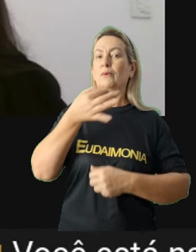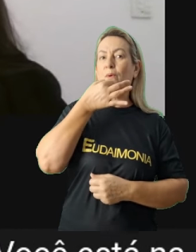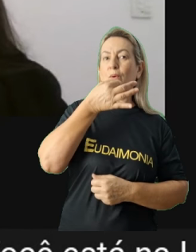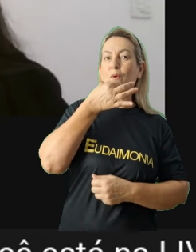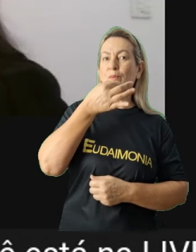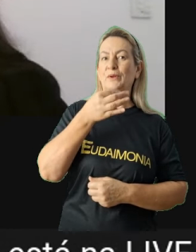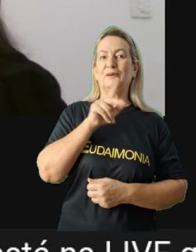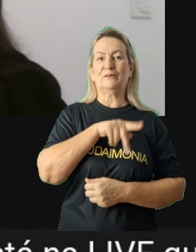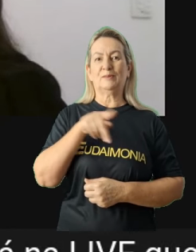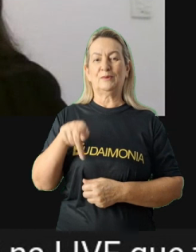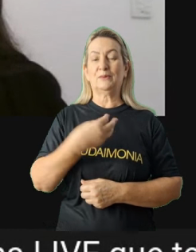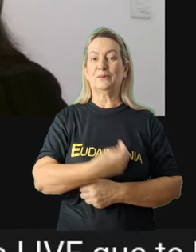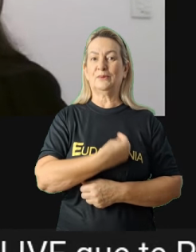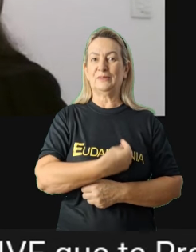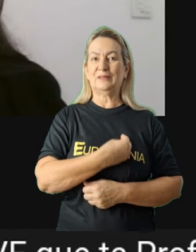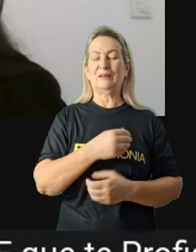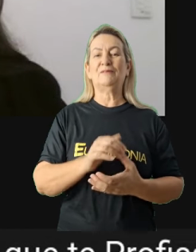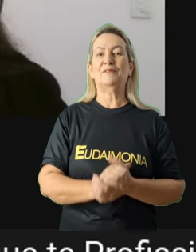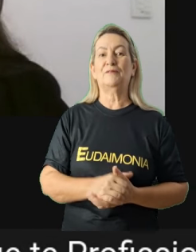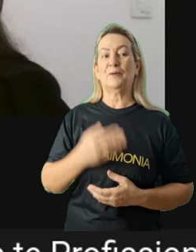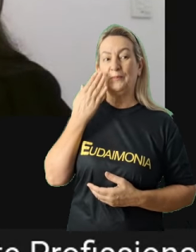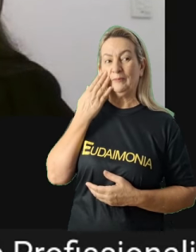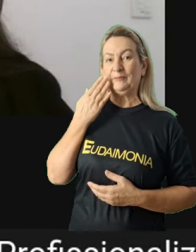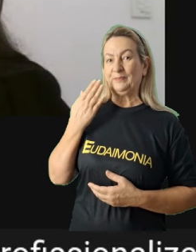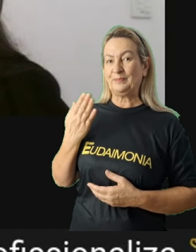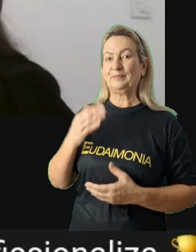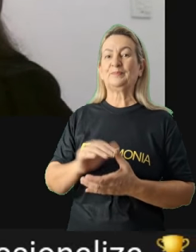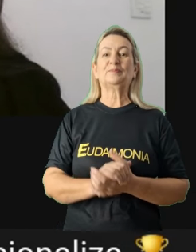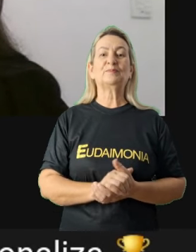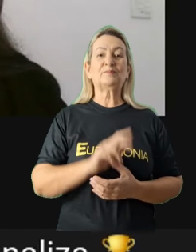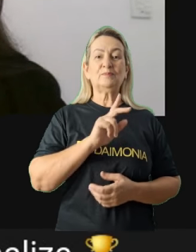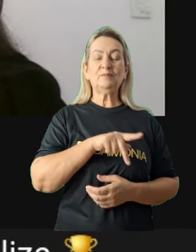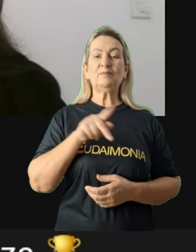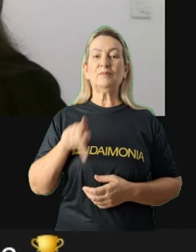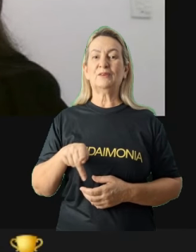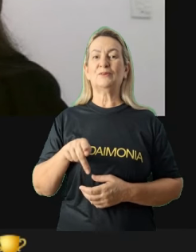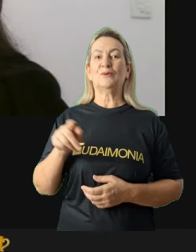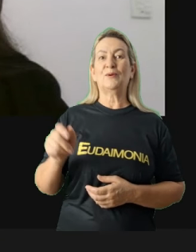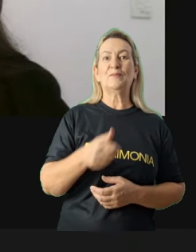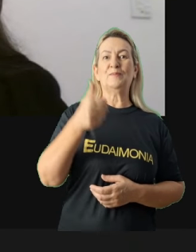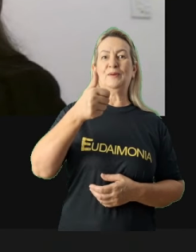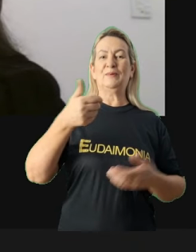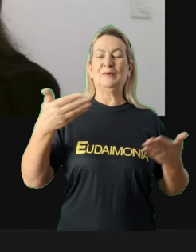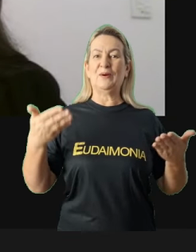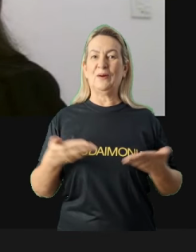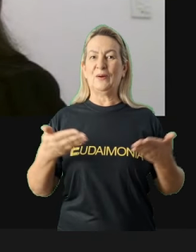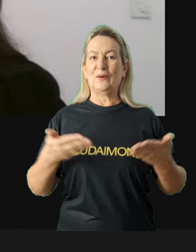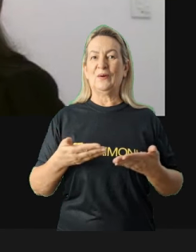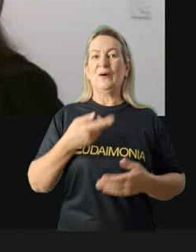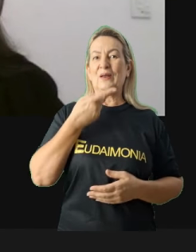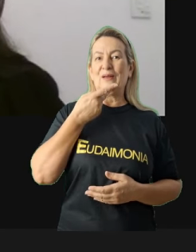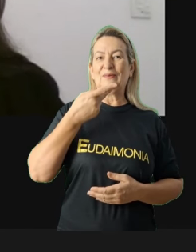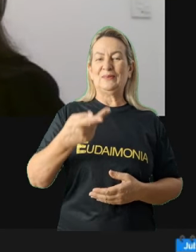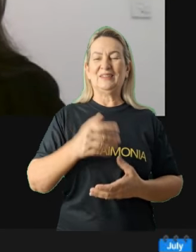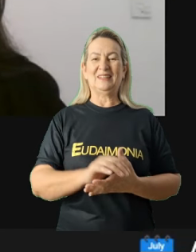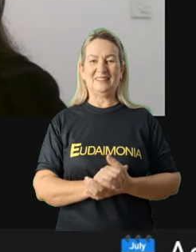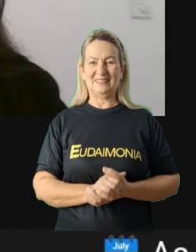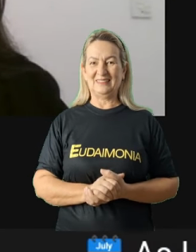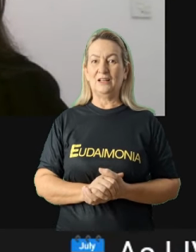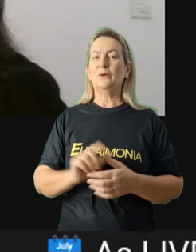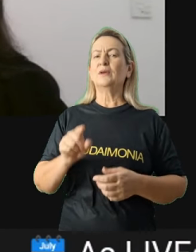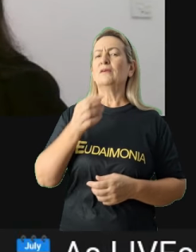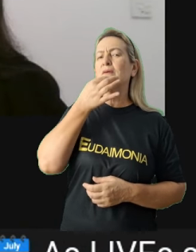aqui, tá certo? Vamos fazer uma filinha, já que nós estamos com o Ipirangi do meu lado aqui na tela. Ipirangi, você vai ser o primeiro aqui, ó, o primeiro